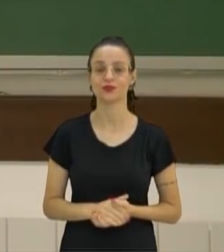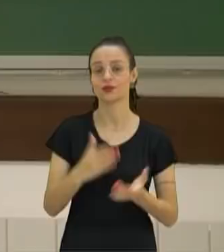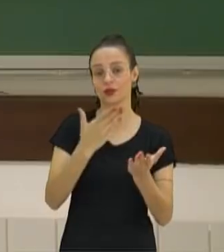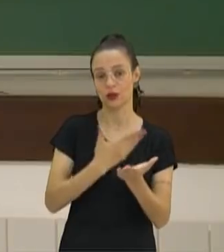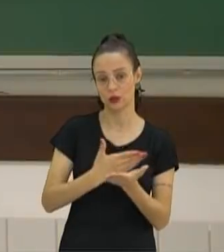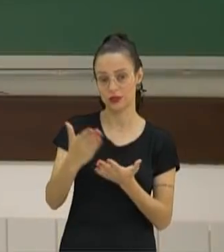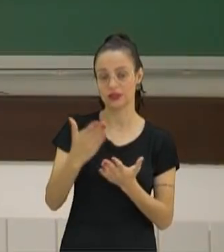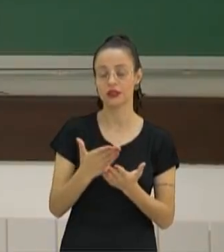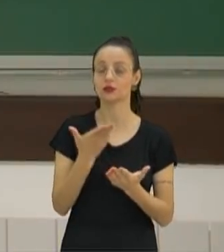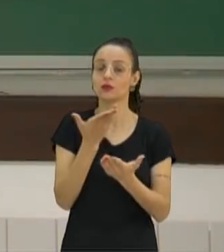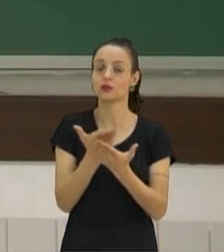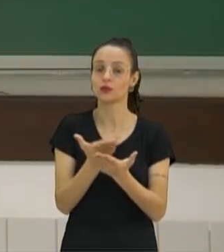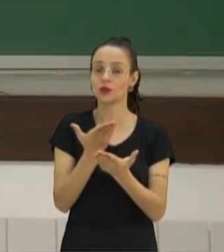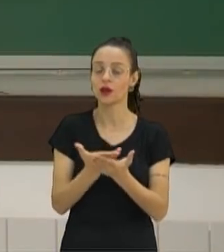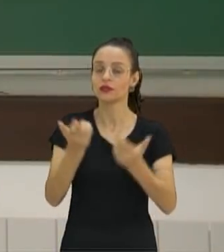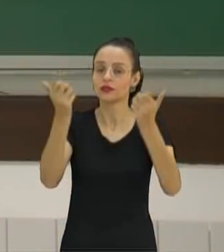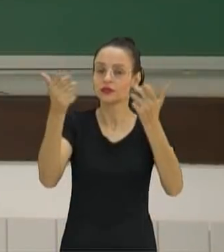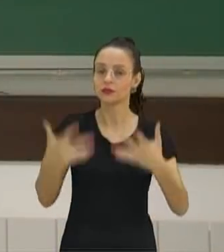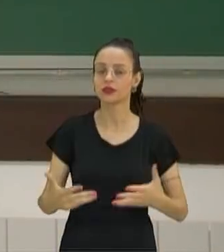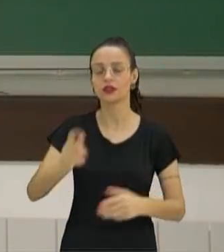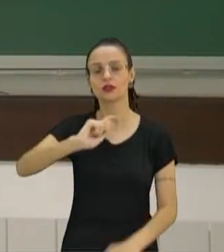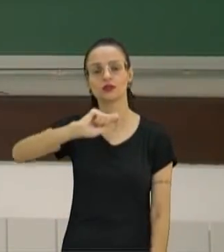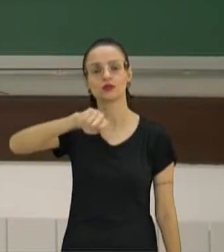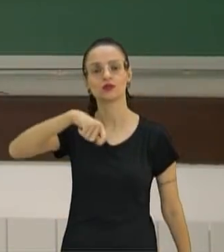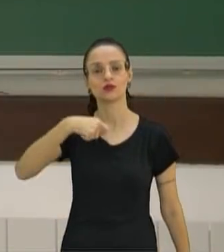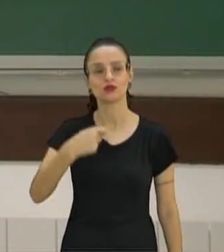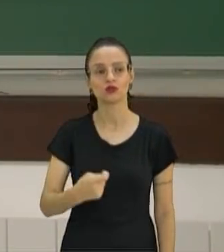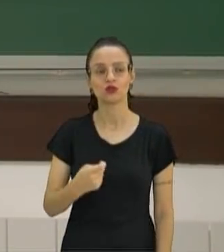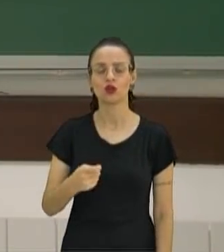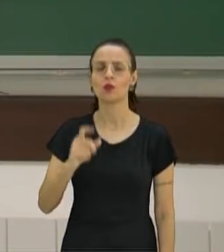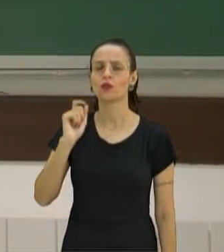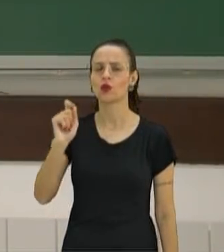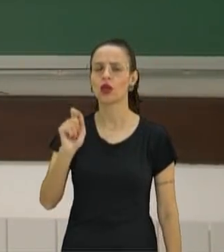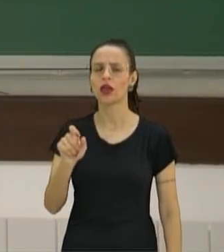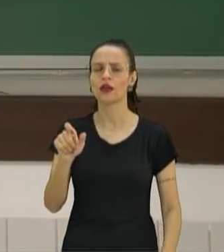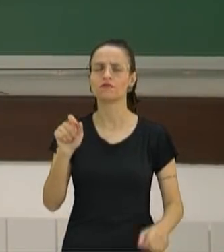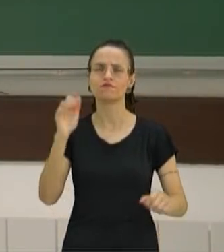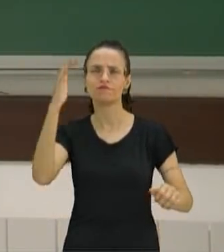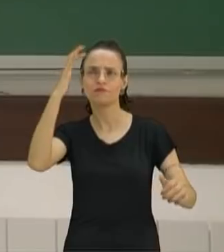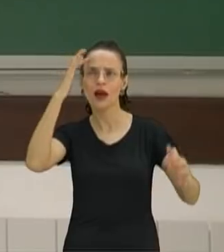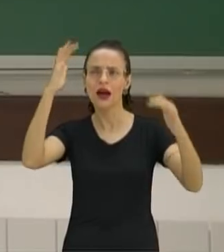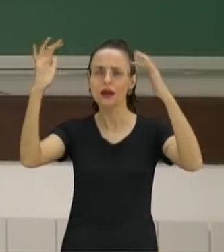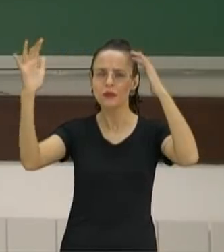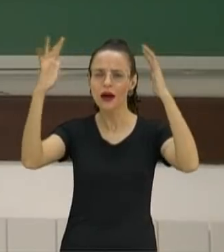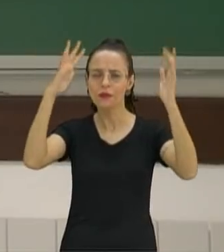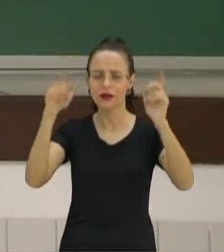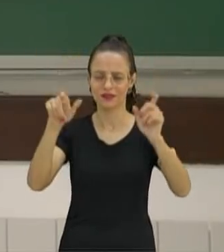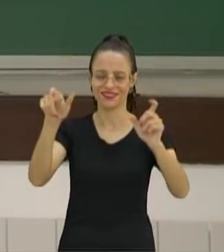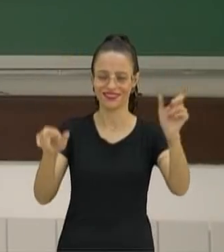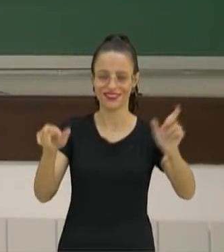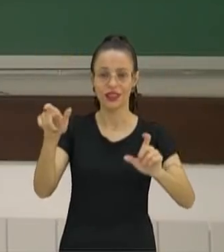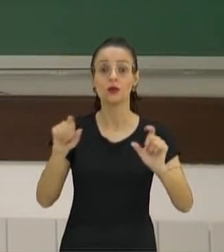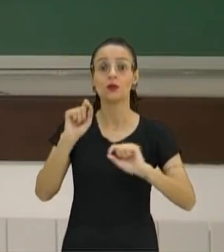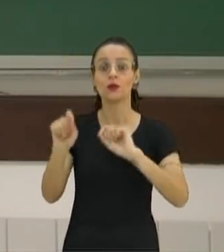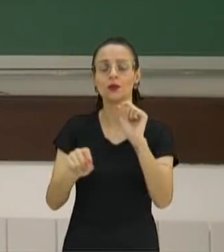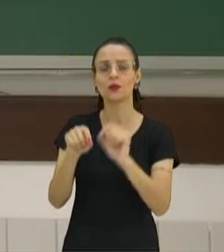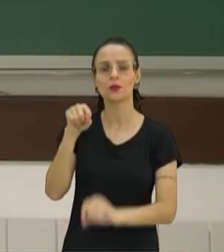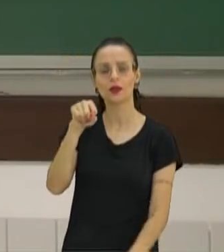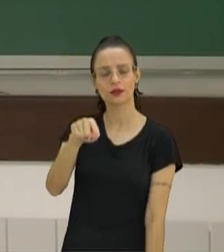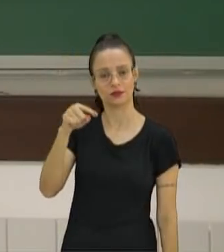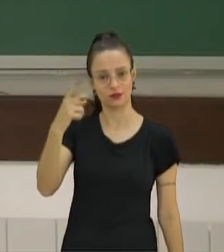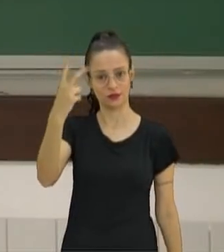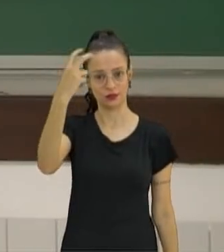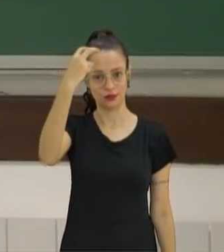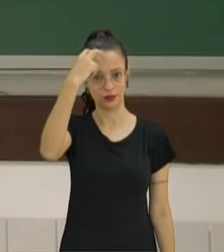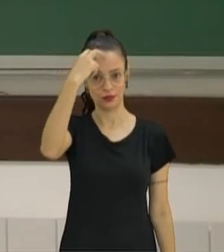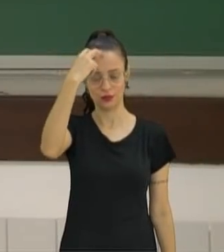Começando a nossa aula, a gente vai falar um pouquinho sobre seres imaginários, né? E toda essa